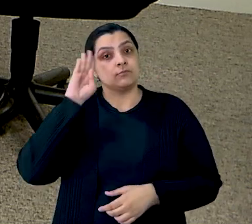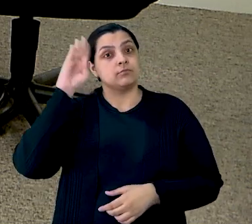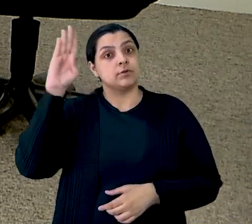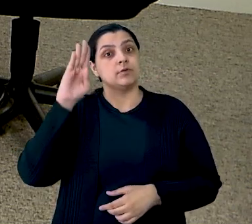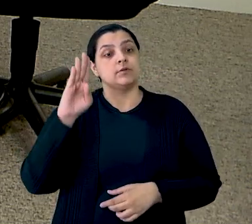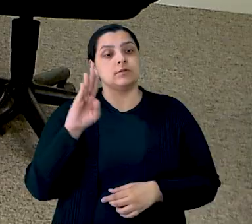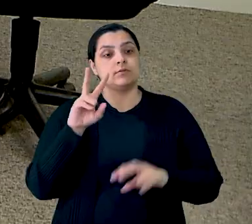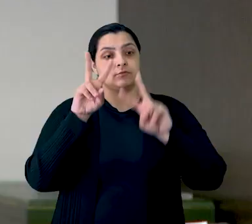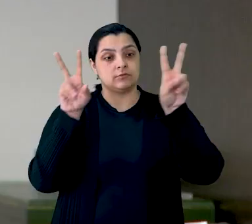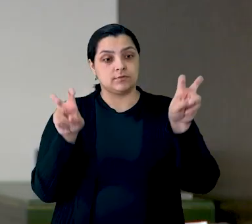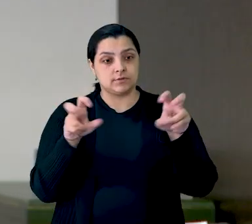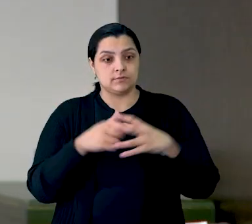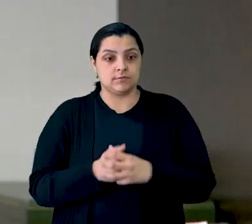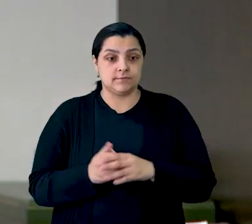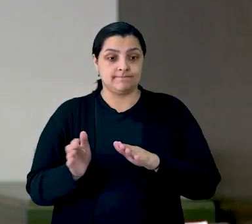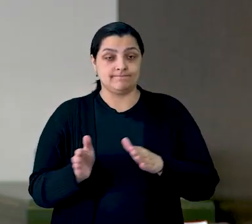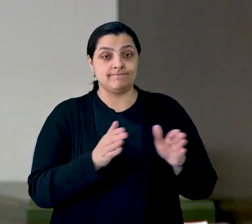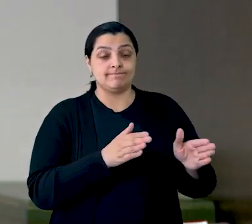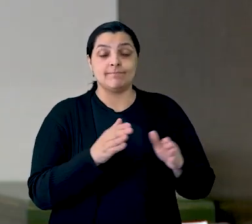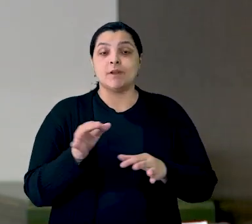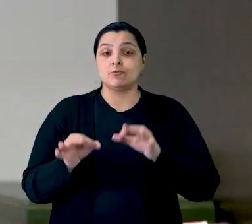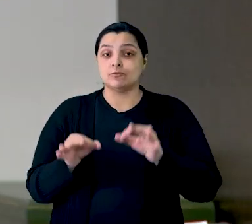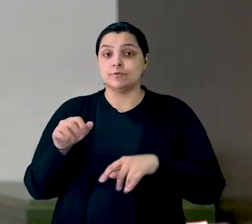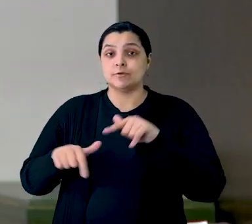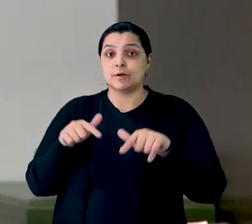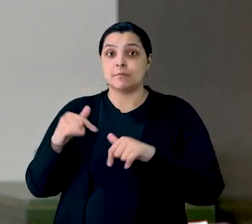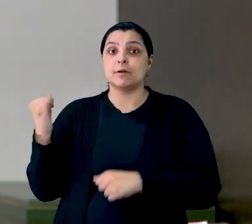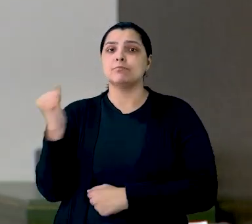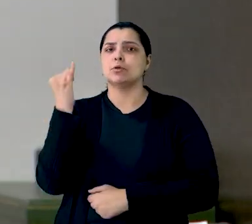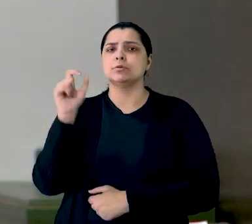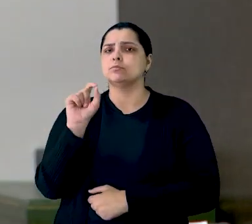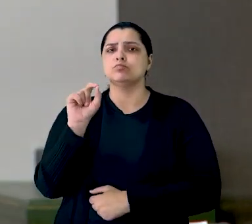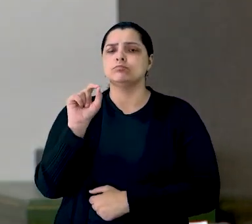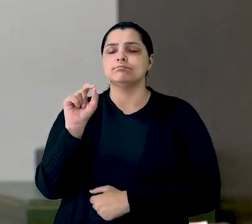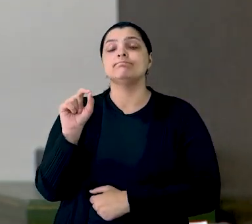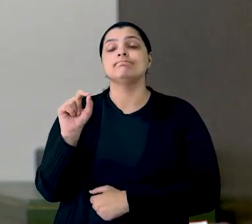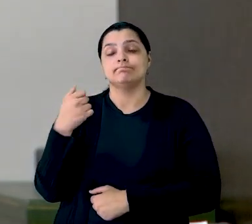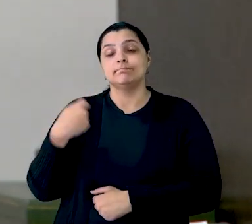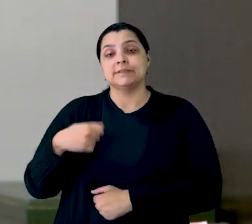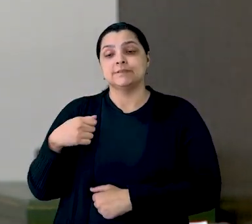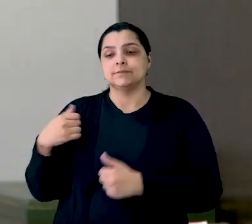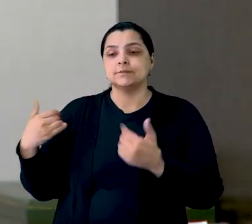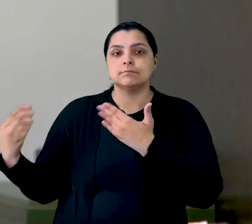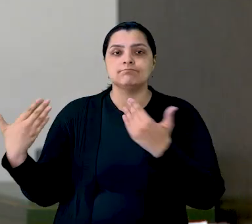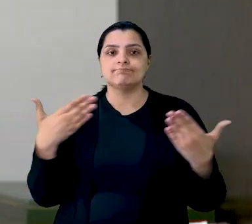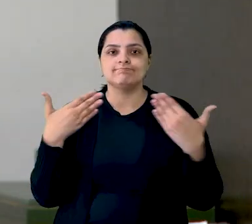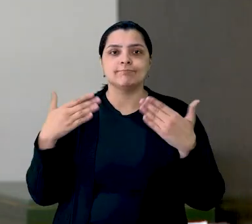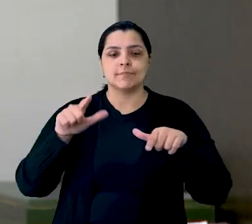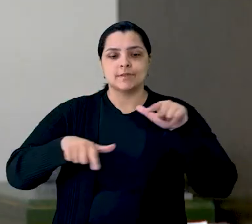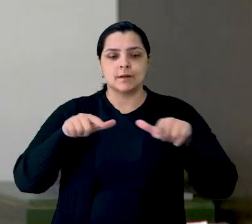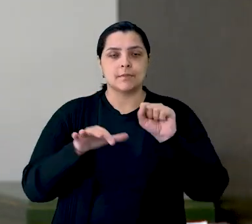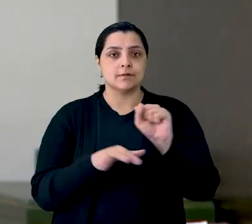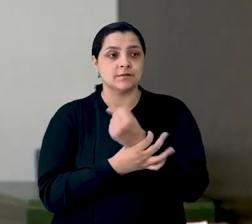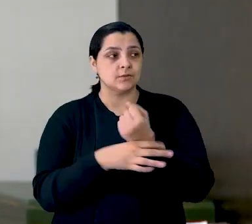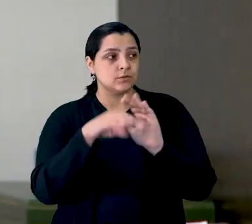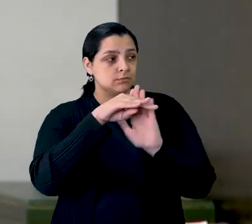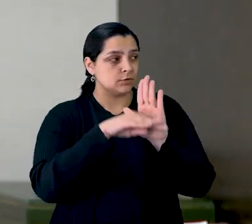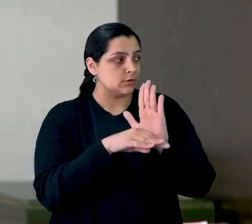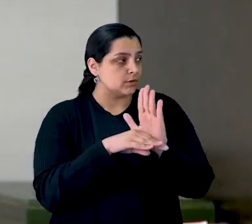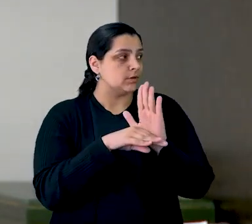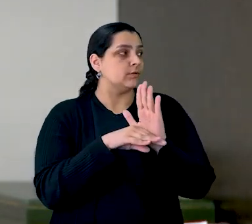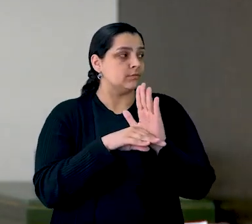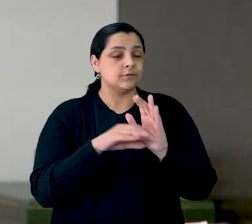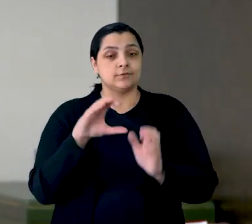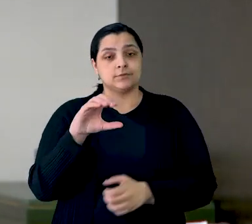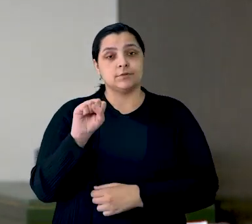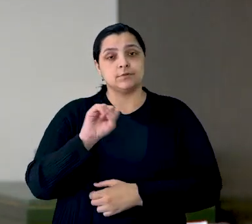deve ser um tema prioritário. Por outro lado, a Justiça do Trabalho também tem um papel relevantíssimo no debate. Programas como o Programa Trabalho Seguro, que é um programa